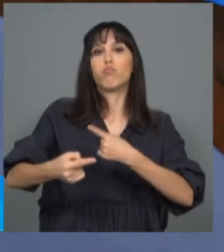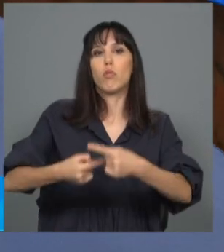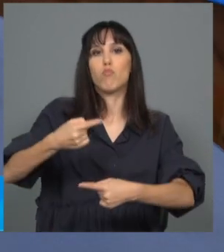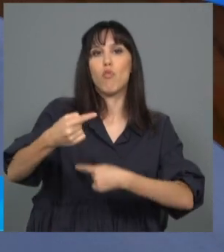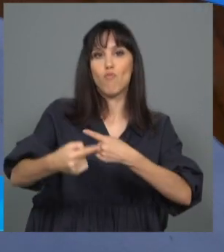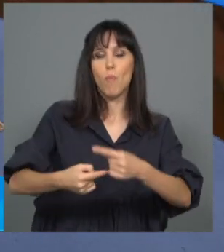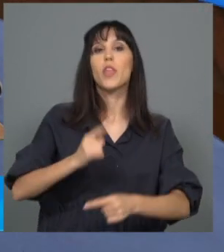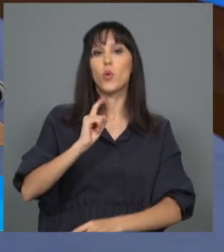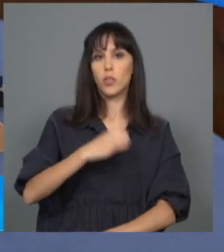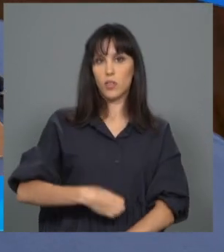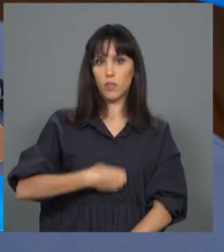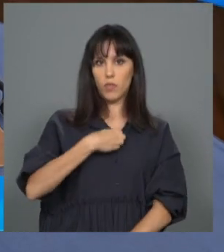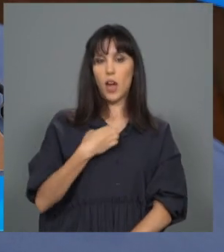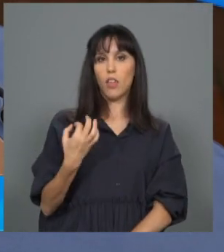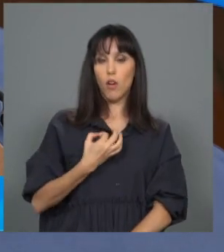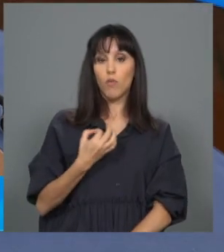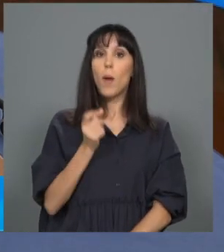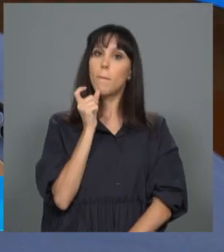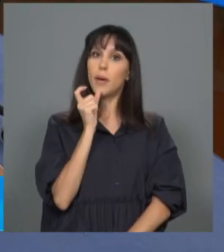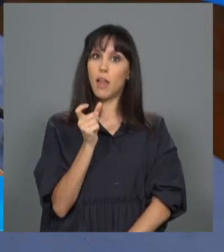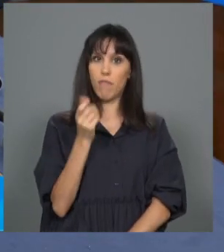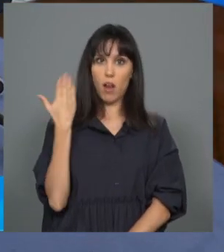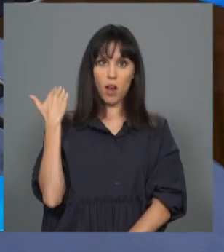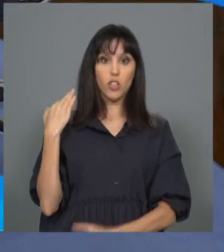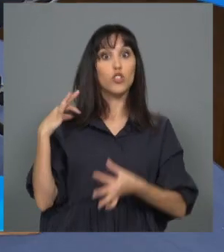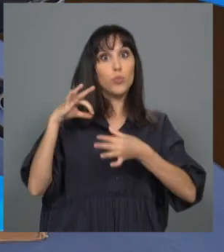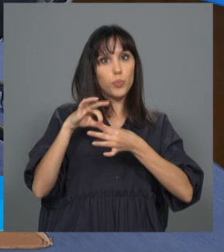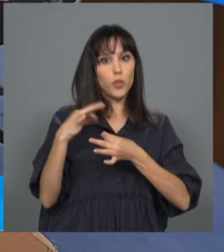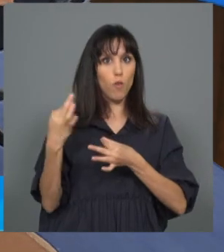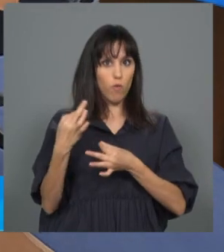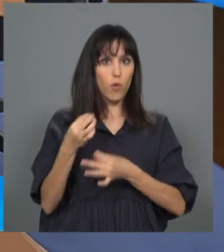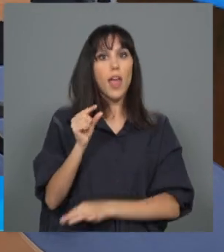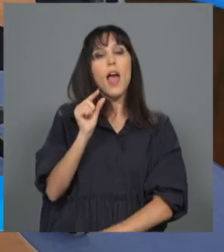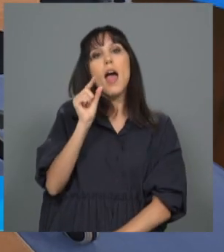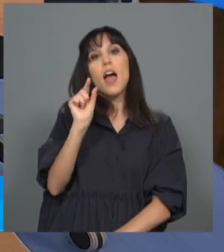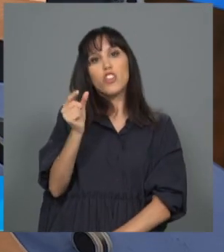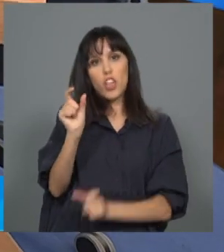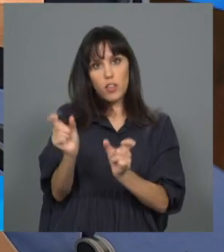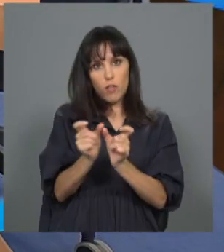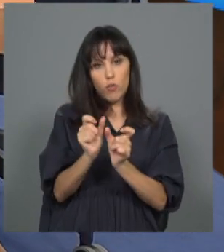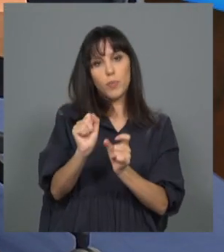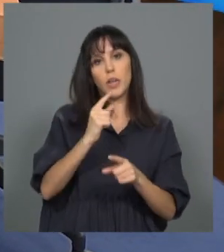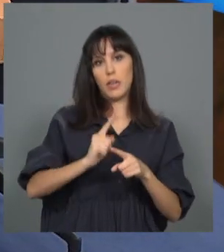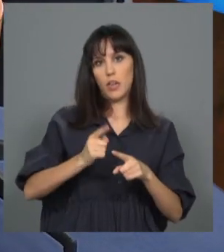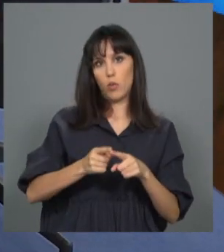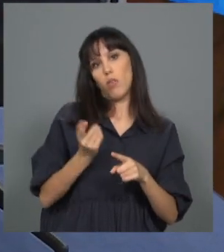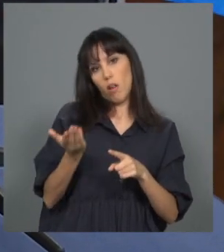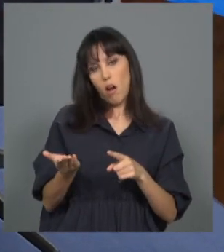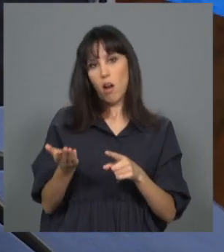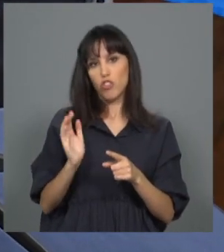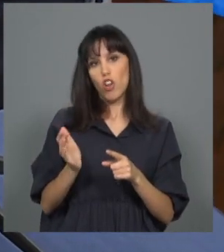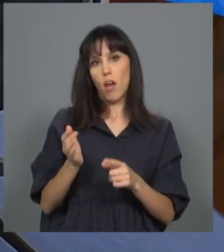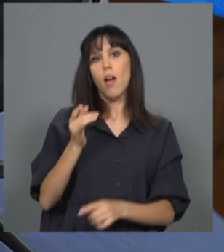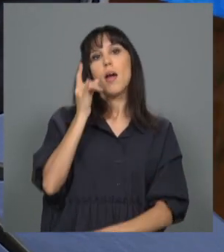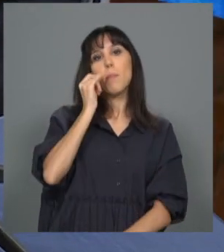Apanhando o significado da palavra aramaica que estaria subjacente a este adjetivo grego, que é o que está aqui no Pai